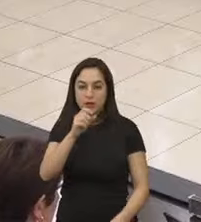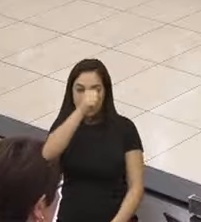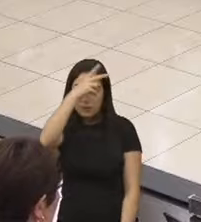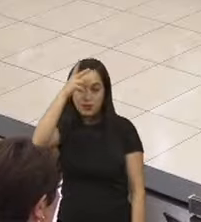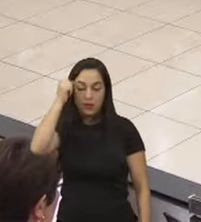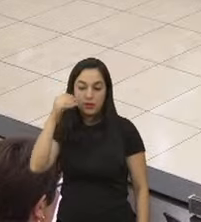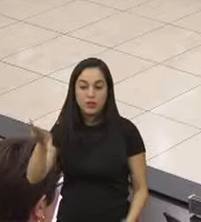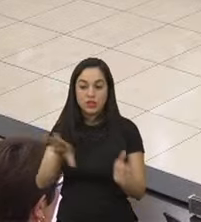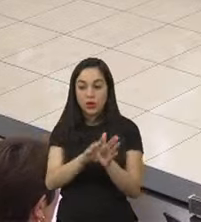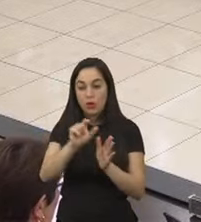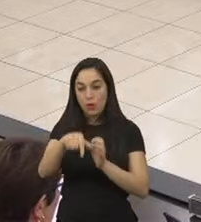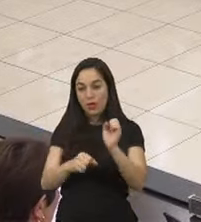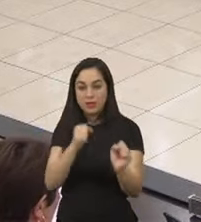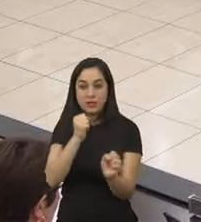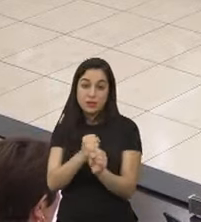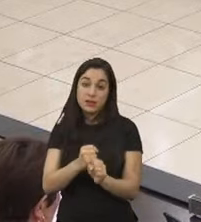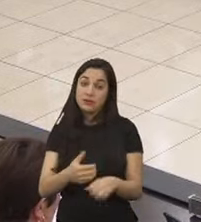né?